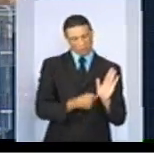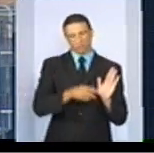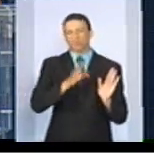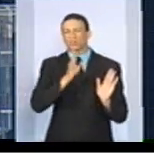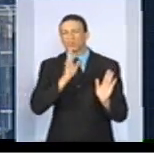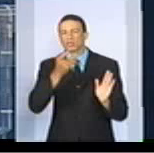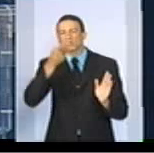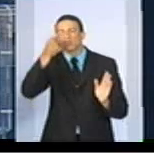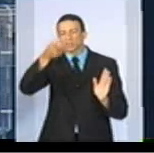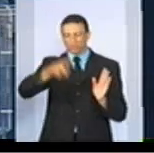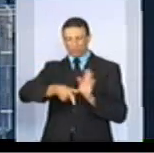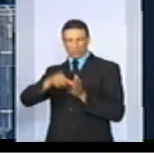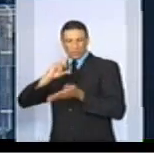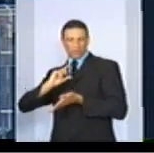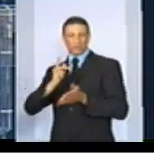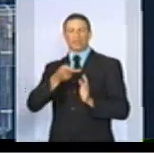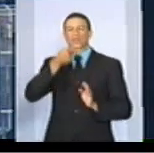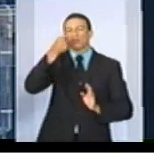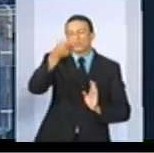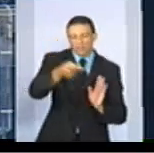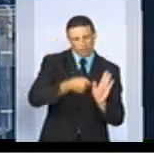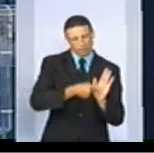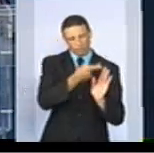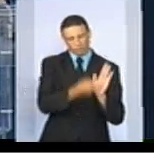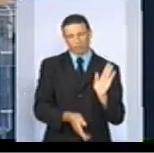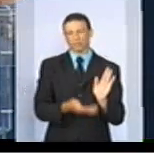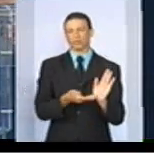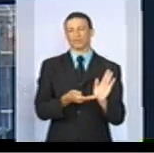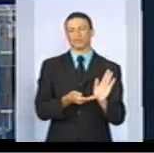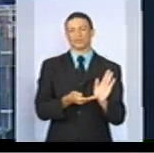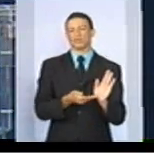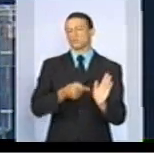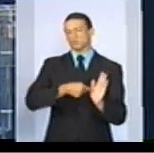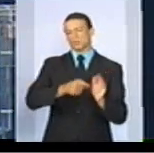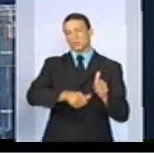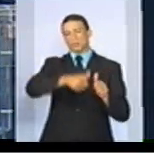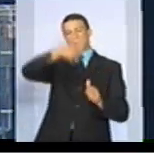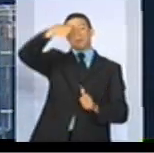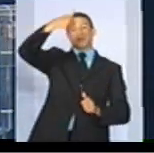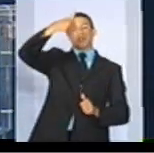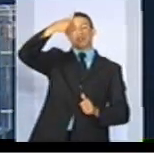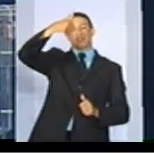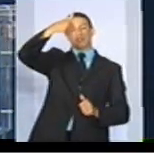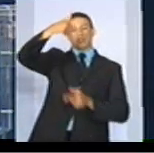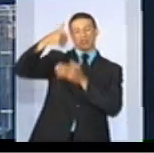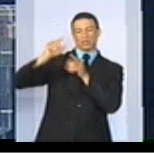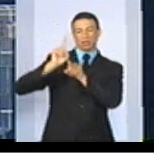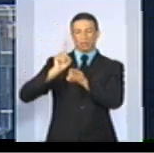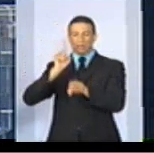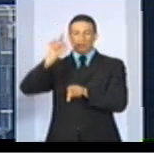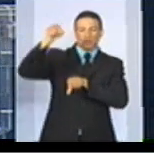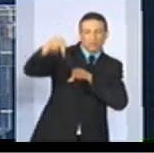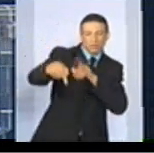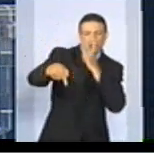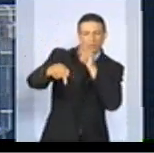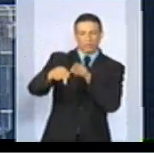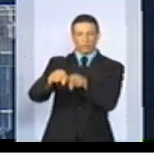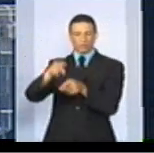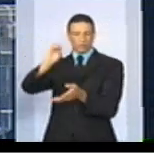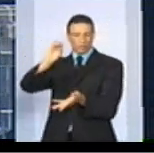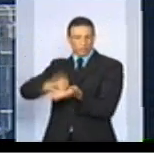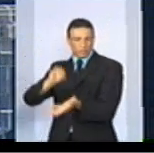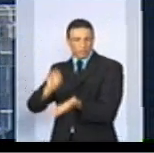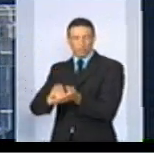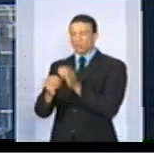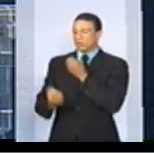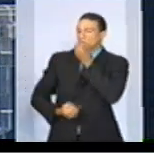já falaram, é visto como um primeiro passo fundamental para que a liberdade de expressão